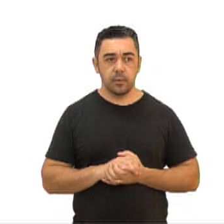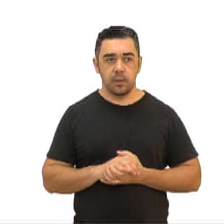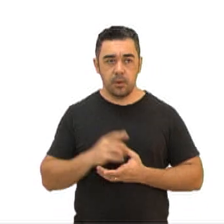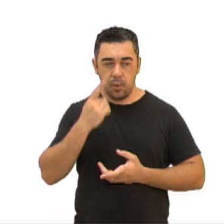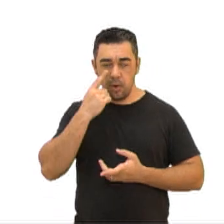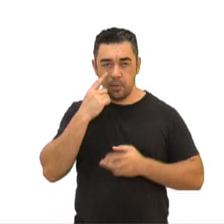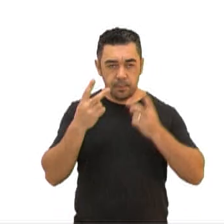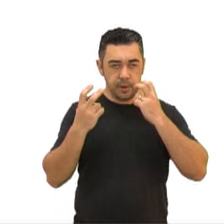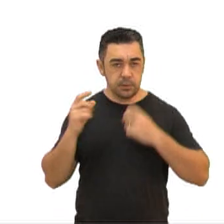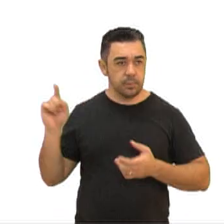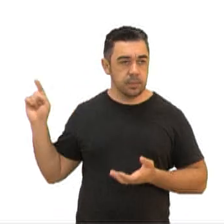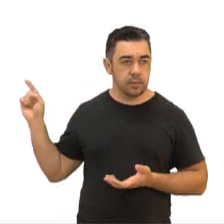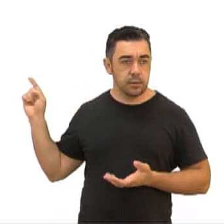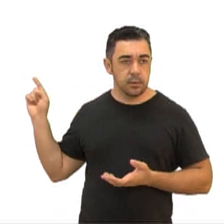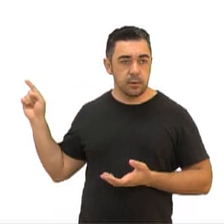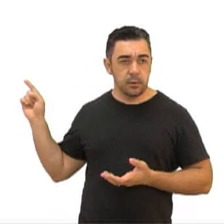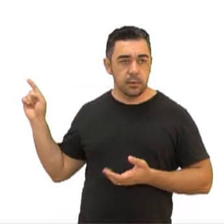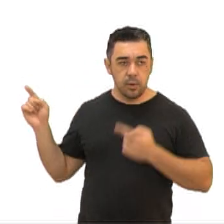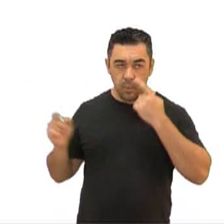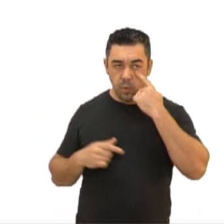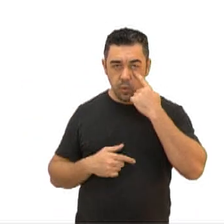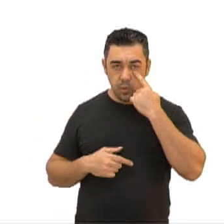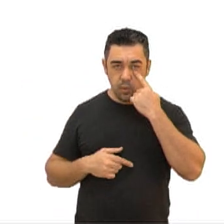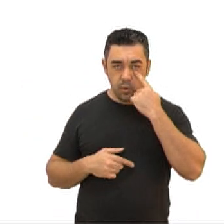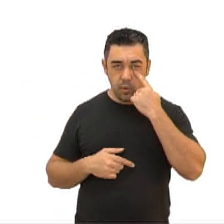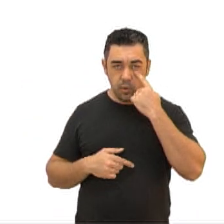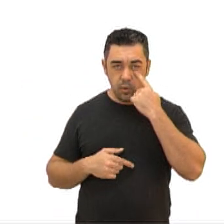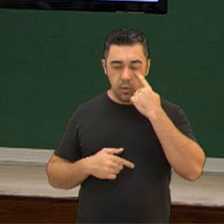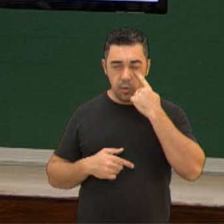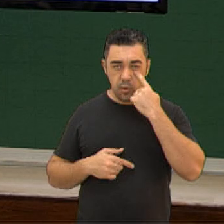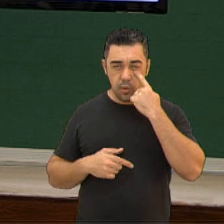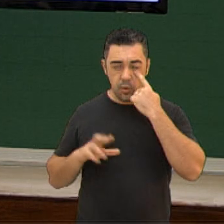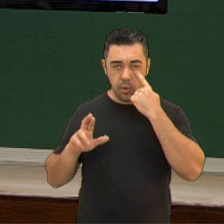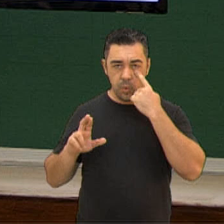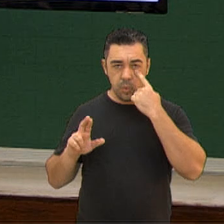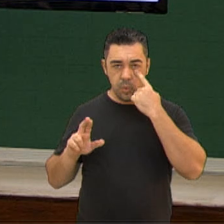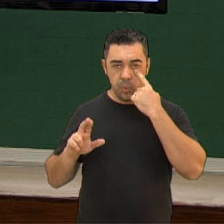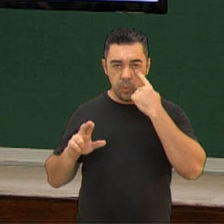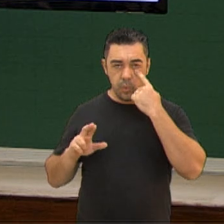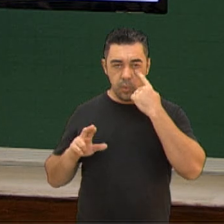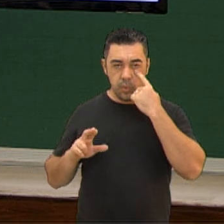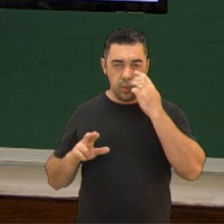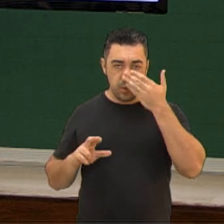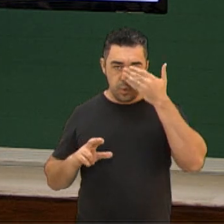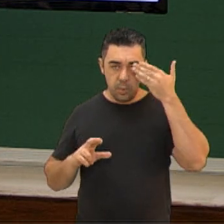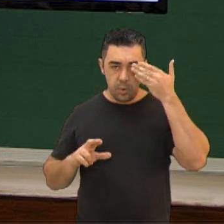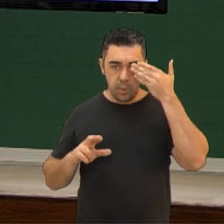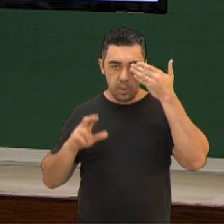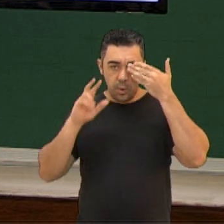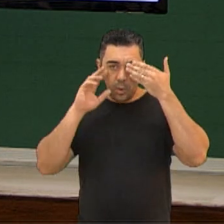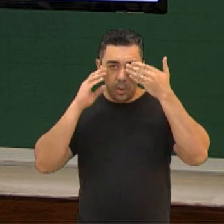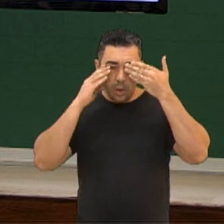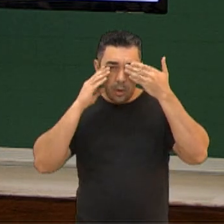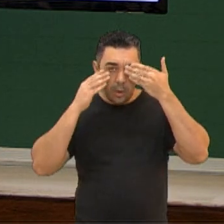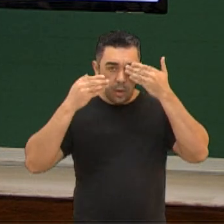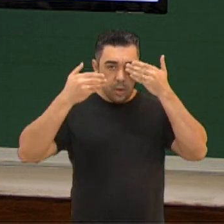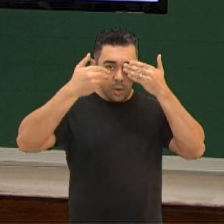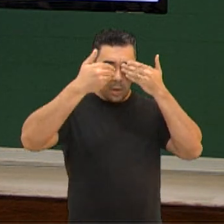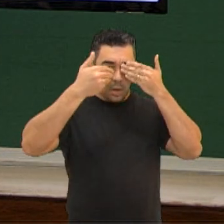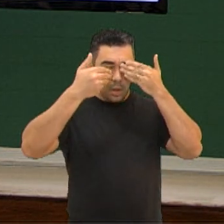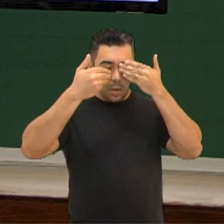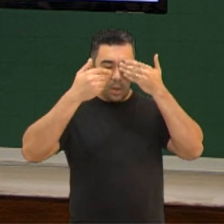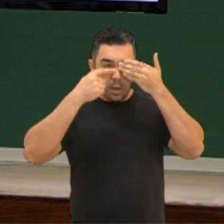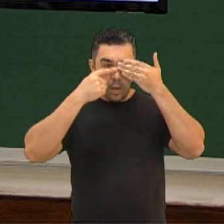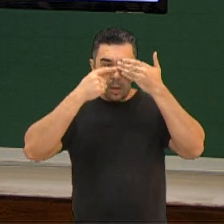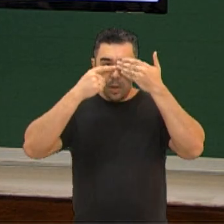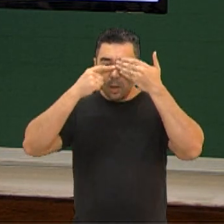figura. Percebam que esse olho aqui, ele tá de perfil, e esse olho está de frente, e o nariz